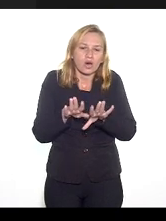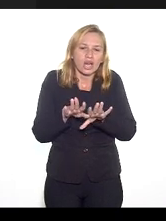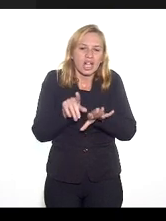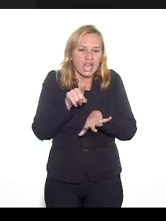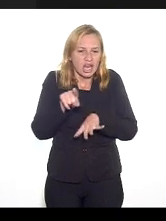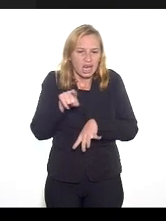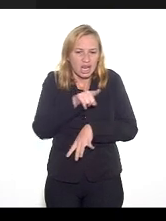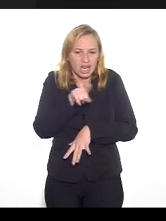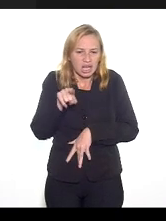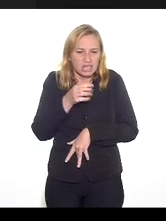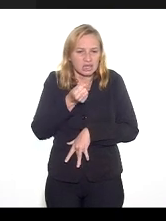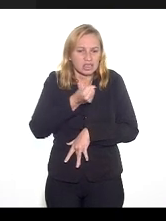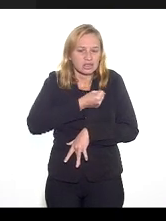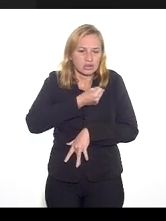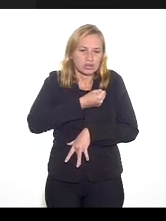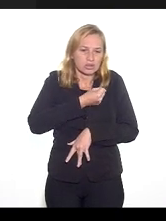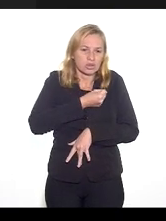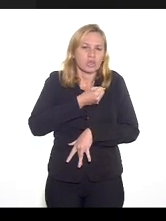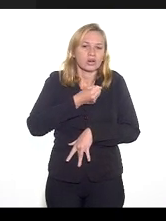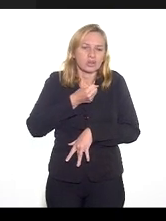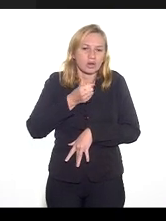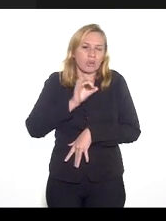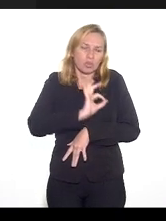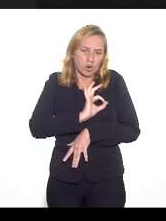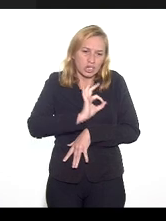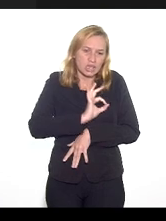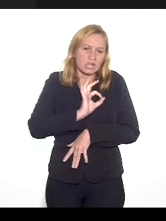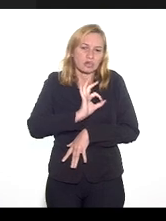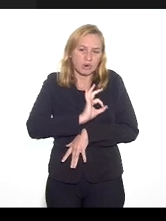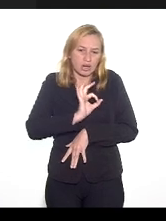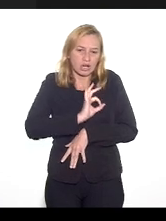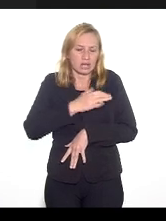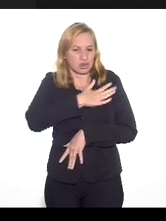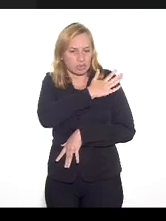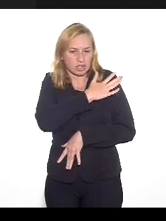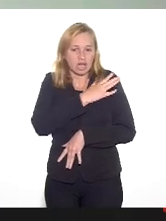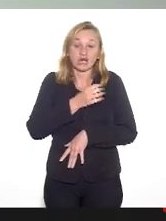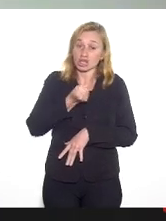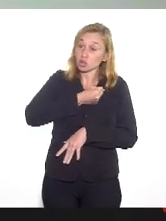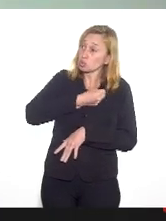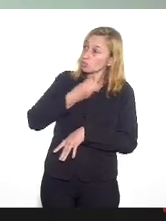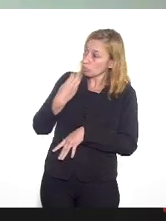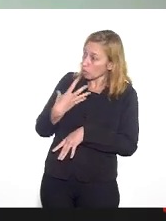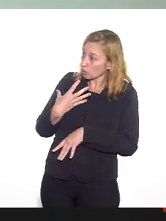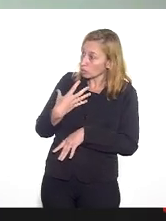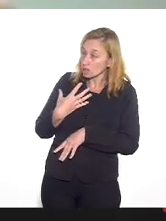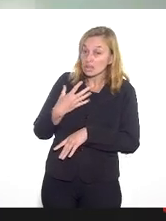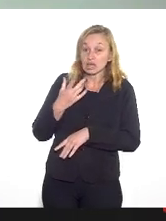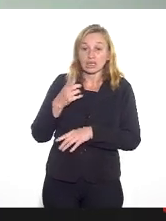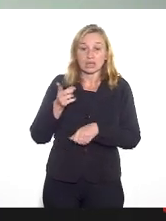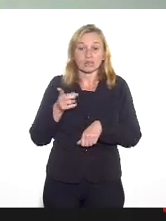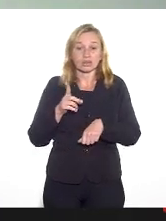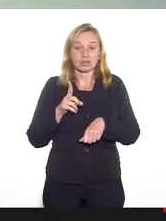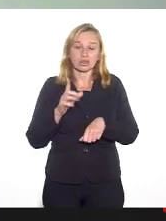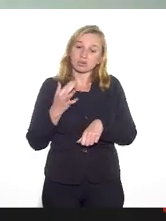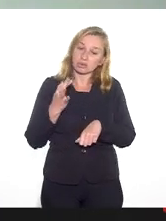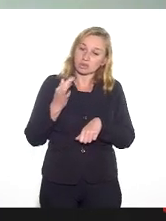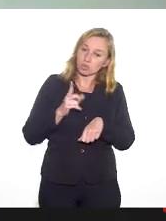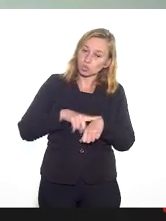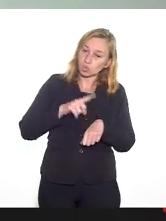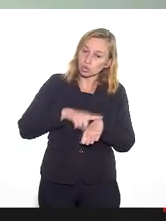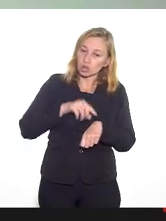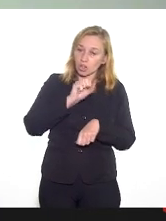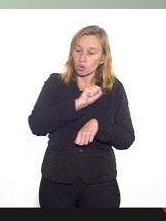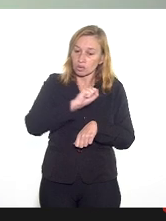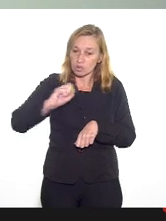número... Aspecto na polícia ou na polícia militar. Esse número já me satisfaz. A previsão desse número, de 800